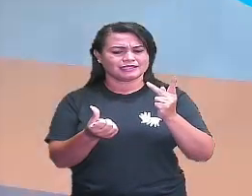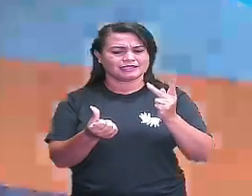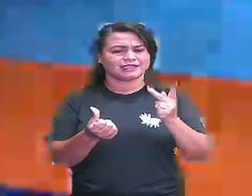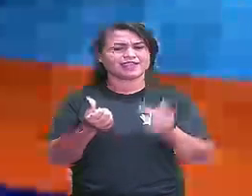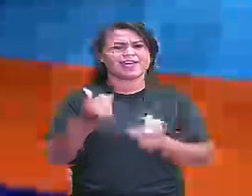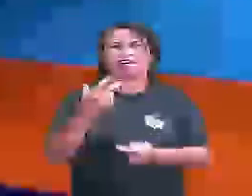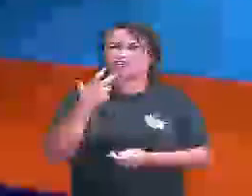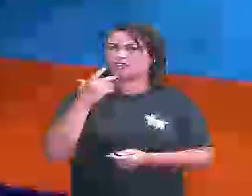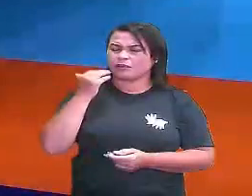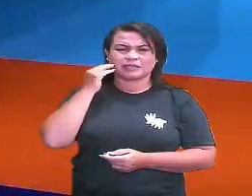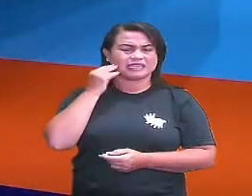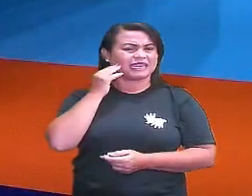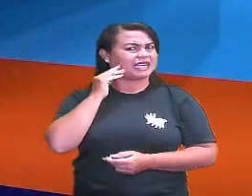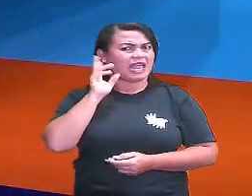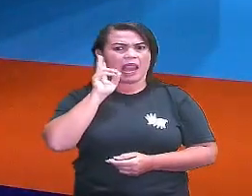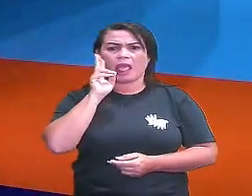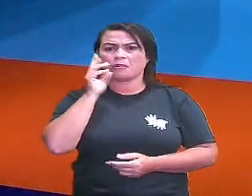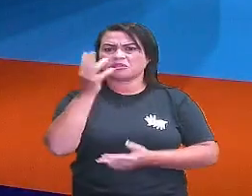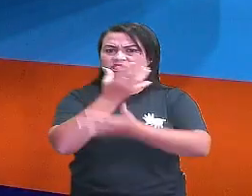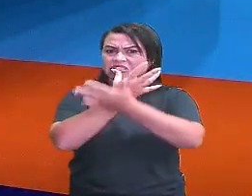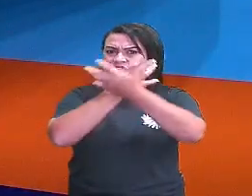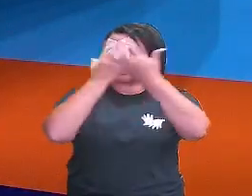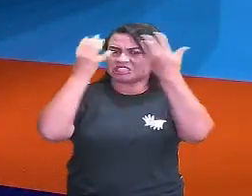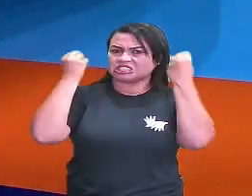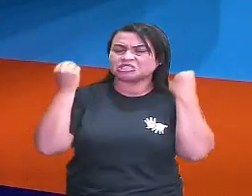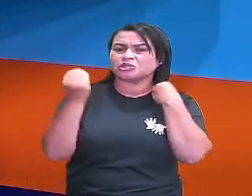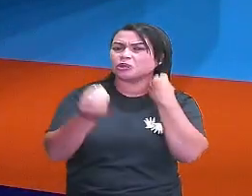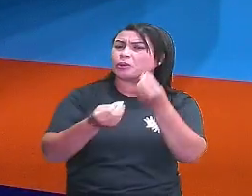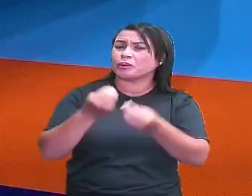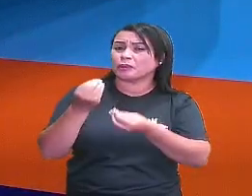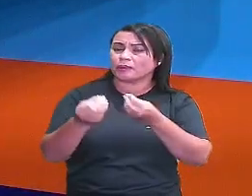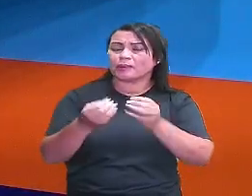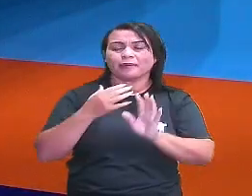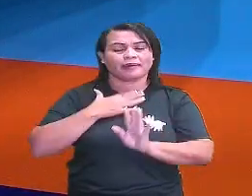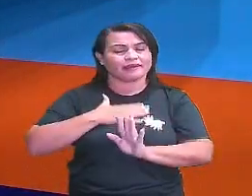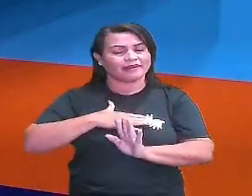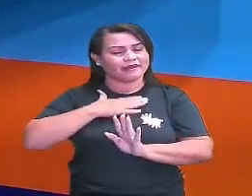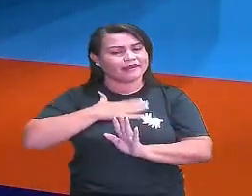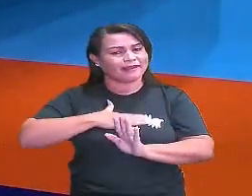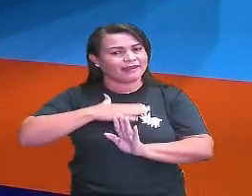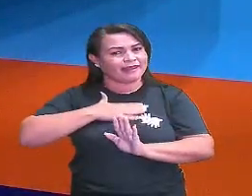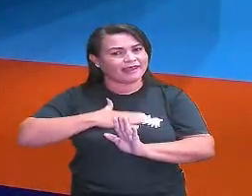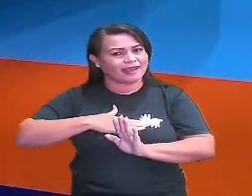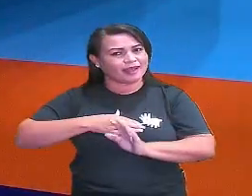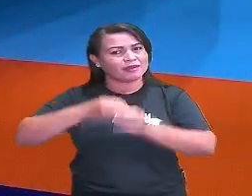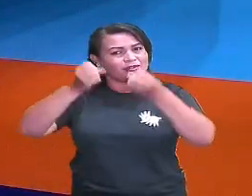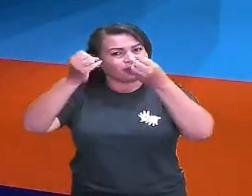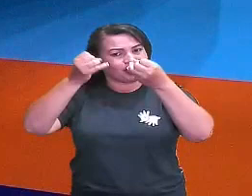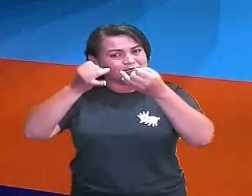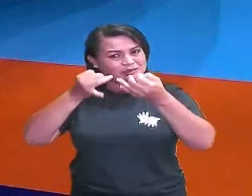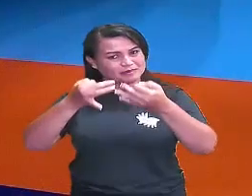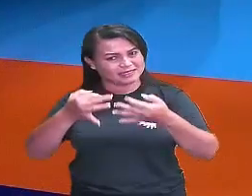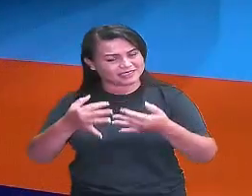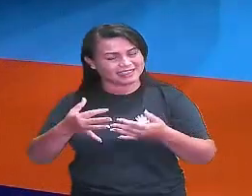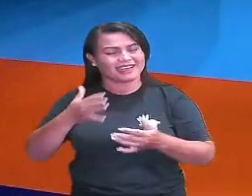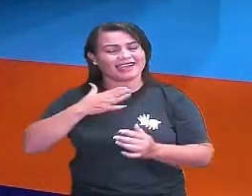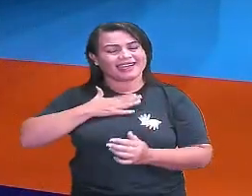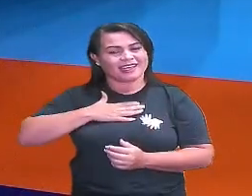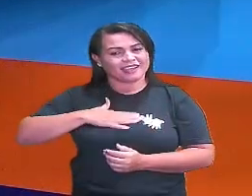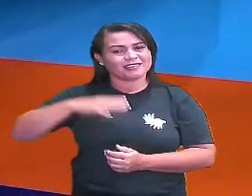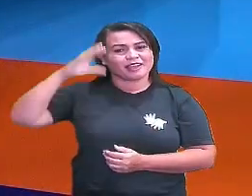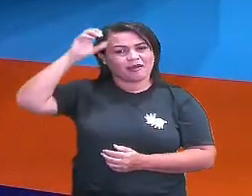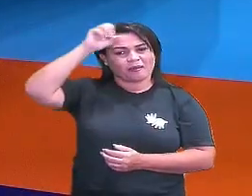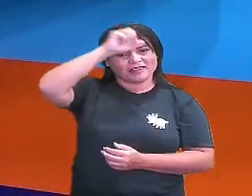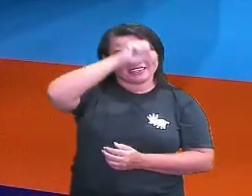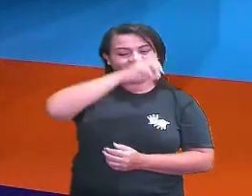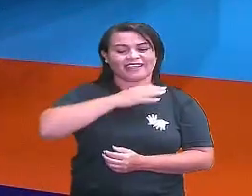falou grego porque eu não lembro mais disso, eu não sei o que é isso. Esclareça aí, calminha aí, que a gente vai compreender. Ainda tem mais aqui